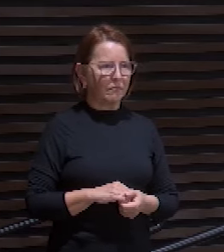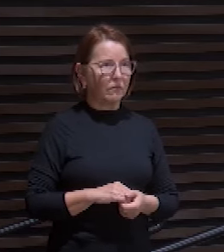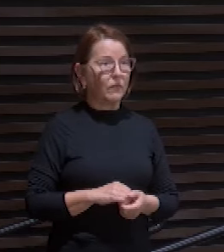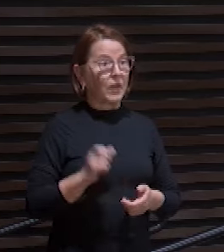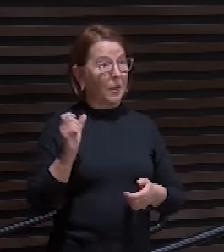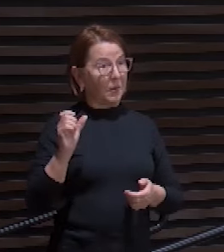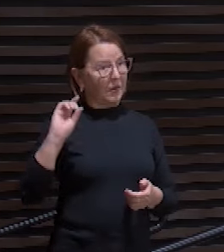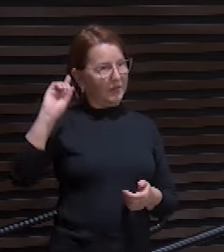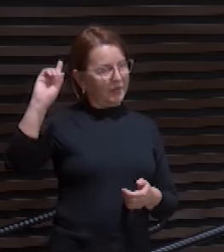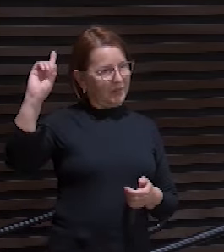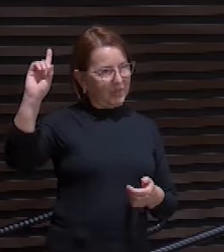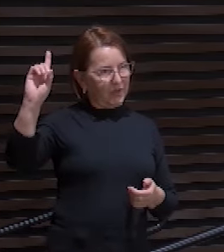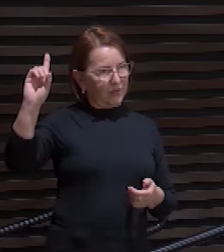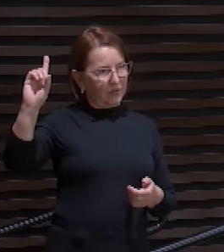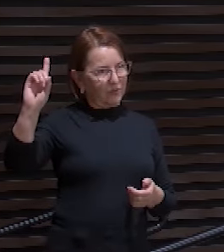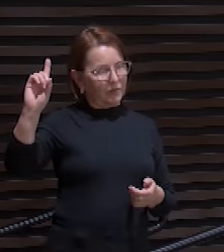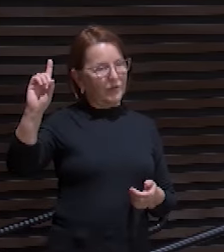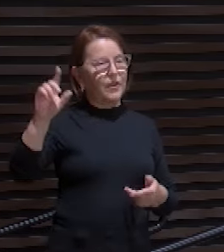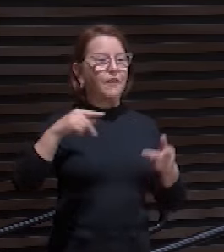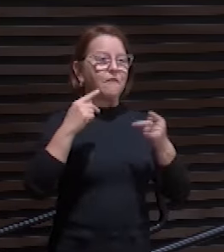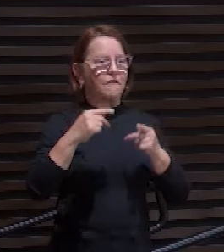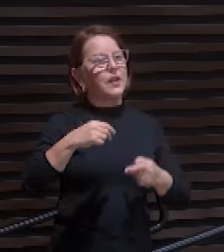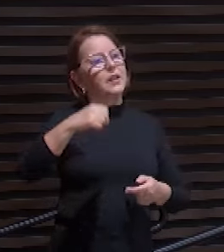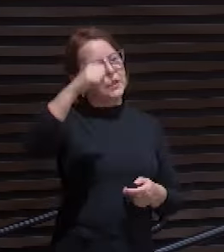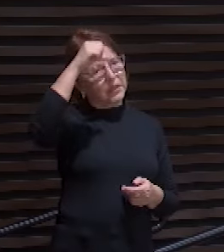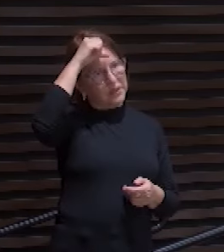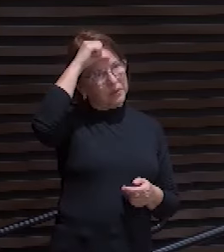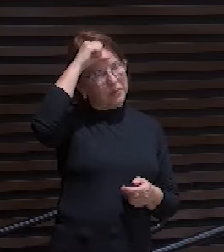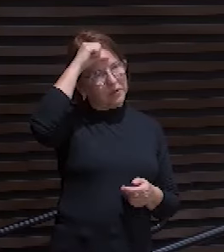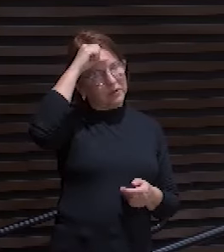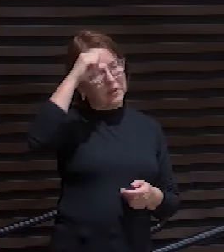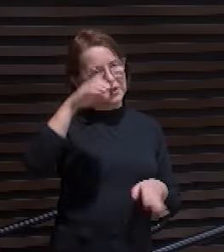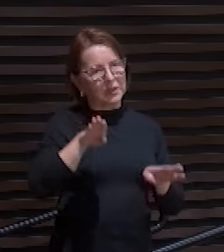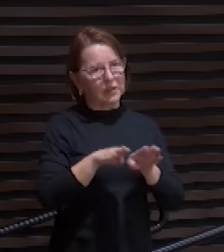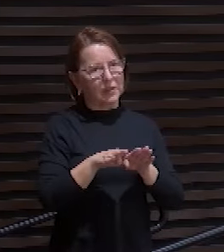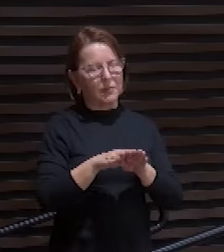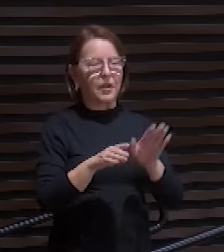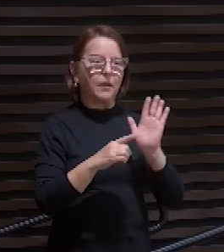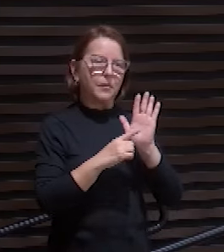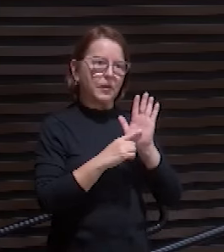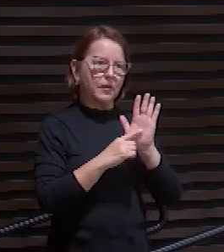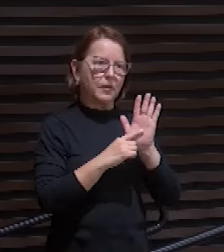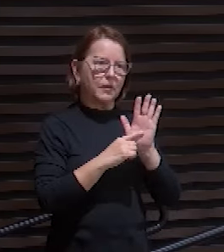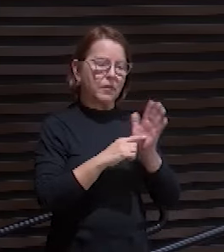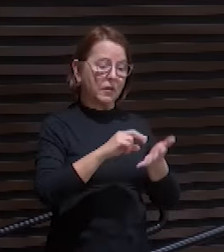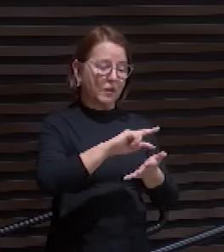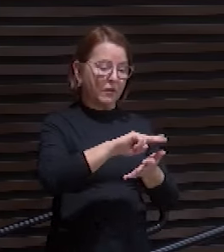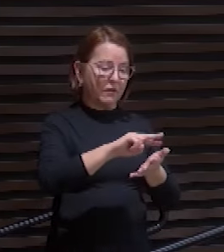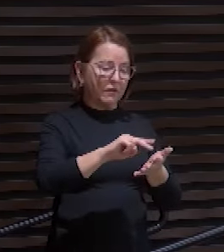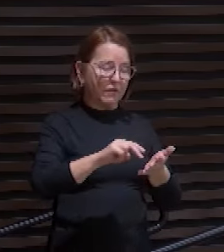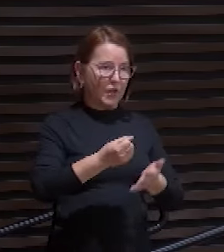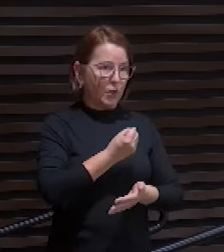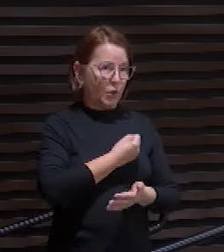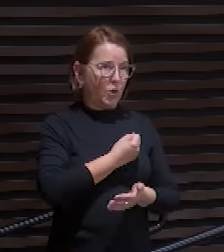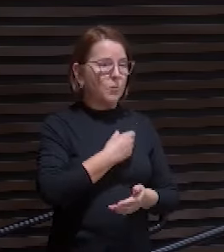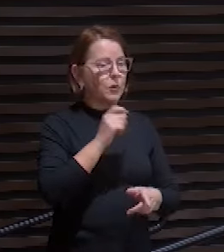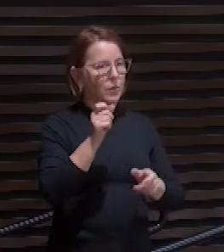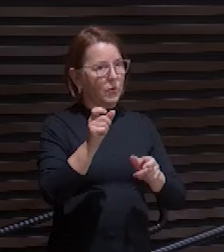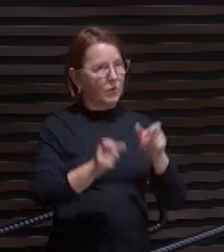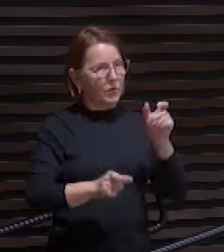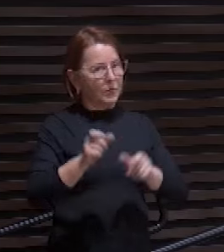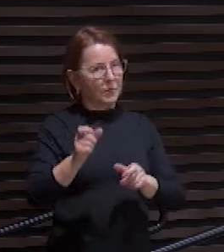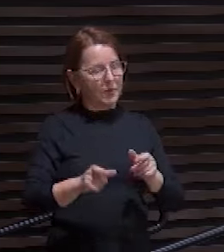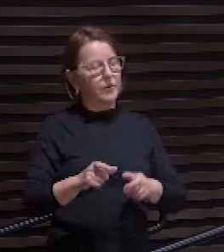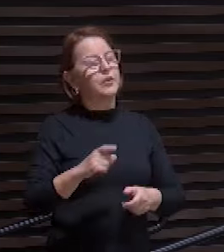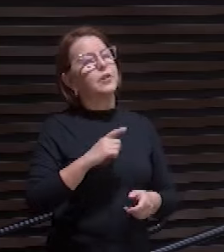A palavra de Deus, ela não só fala sobre a depressão, como ela também apresenta um grande número de pessoas que lidaram com